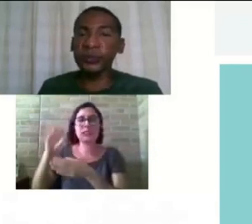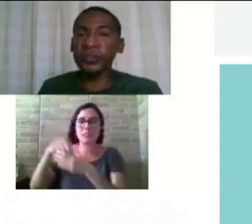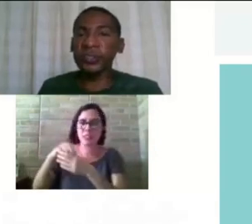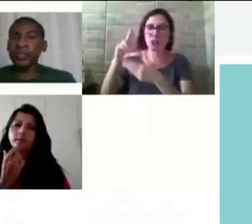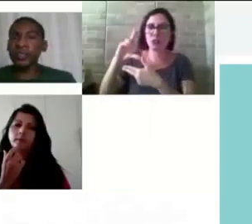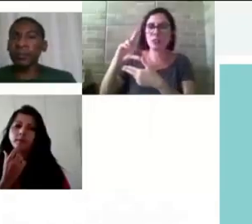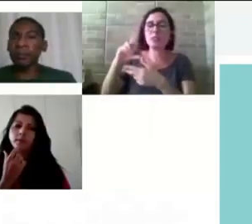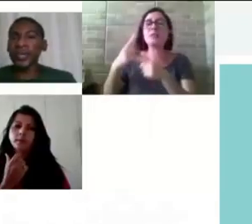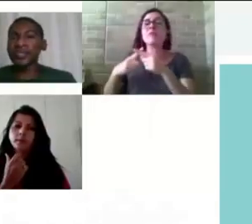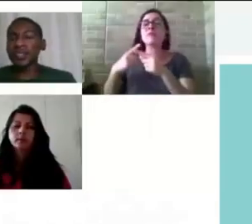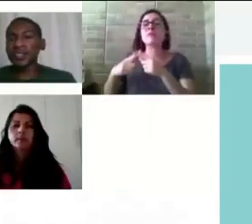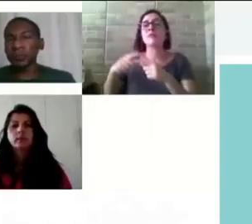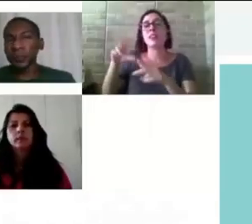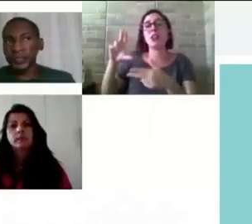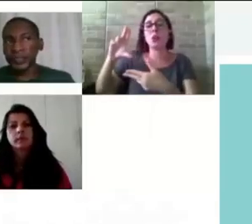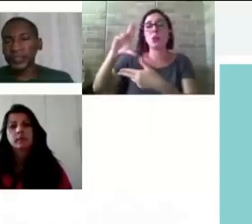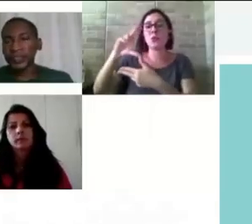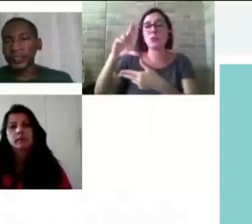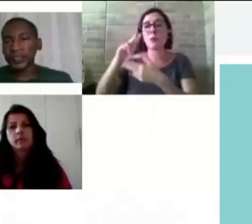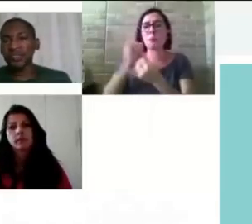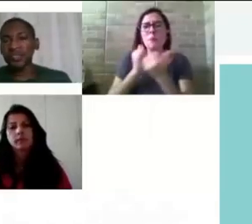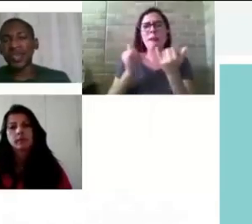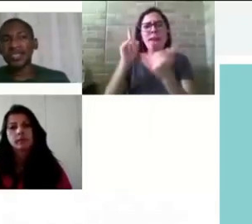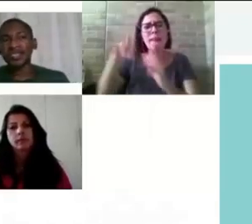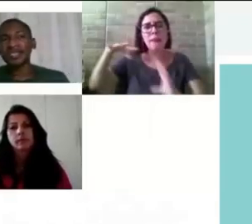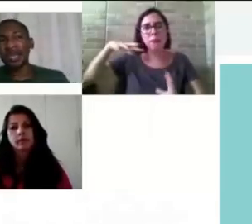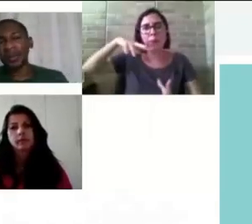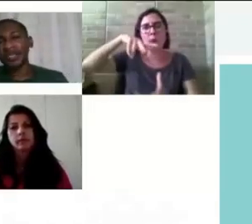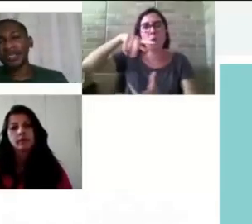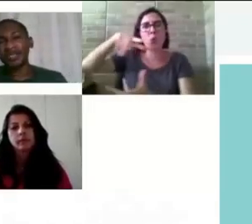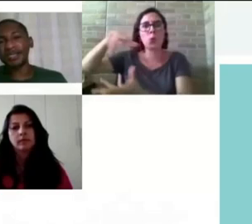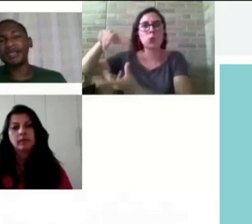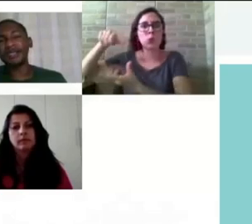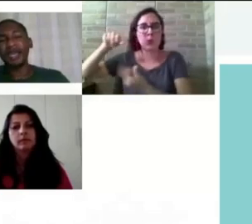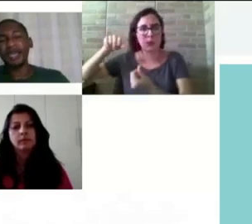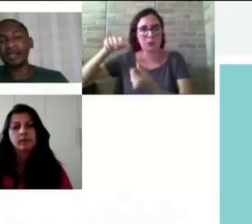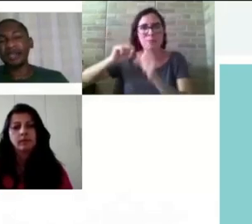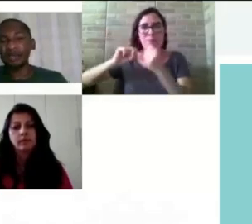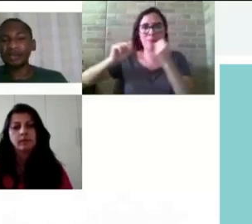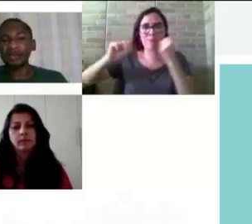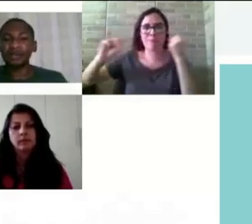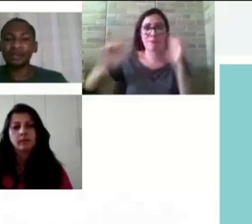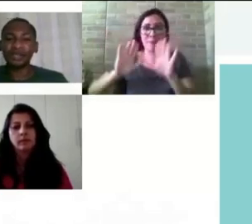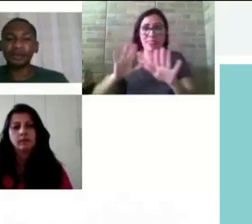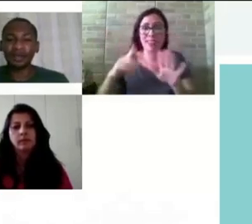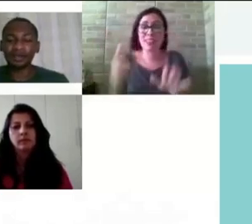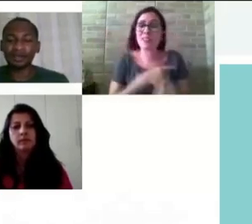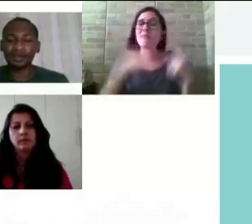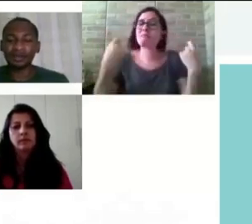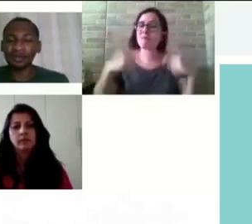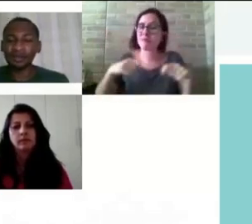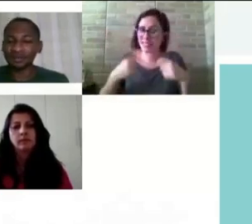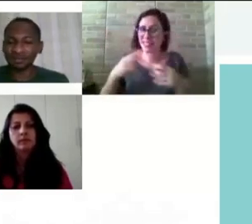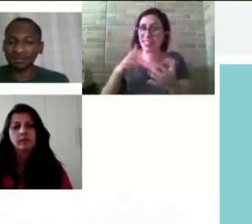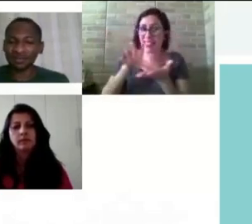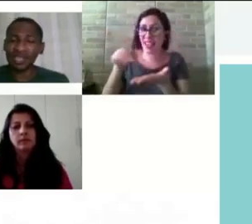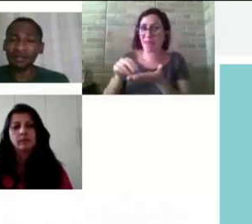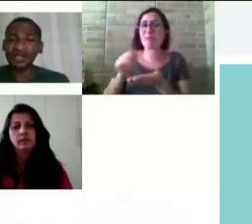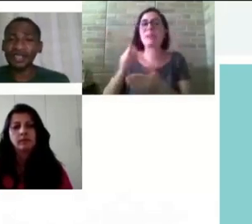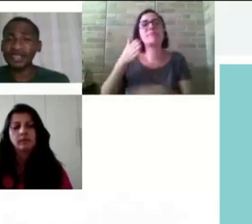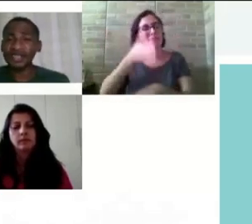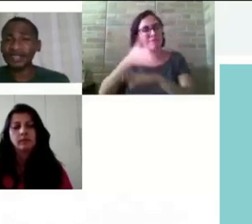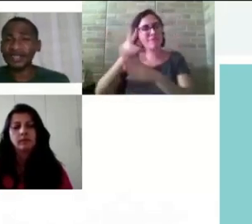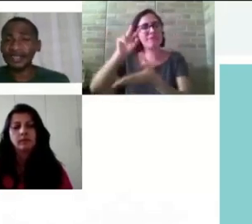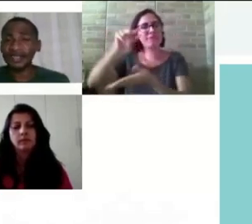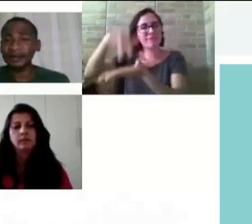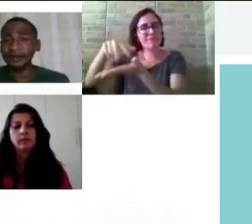o mundo mas que a gente precisa cada vez mais está presente em todos os espaços. Então, eu